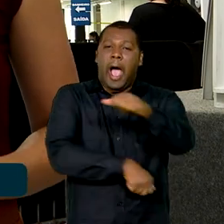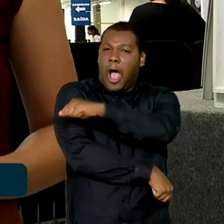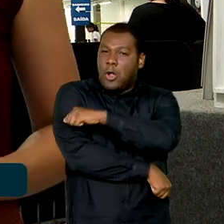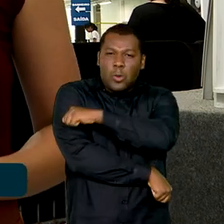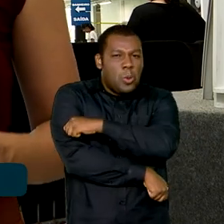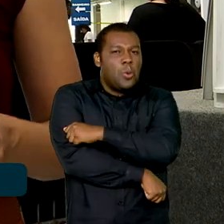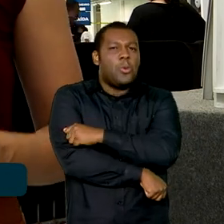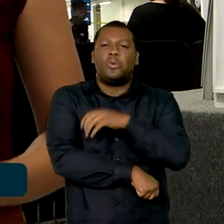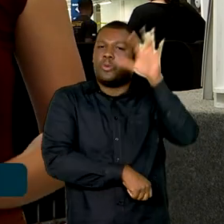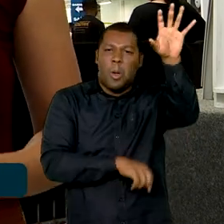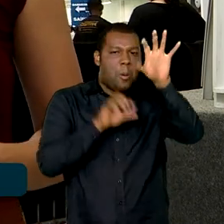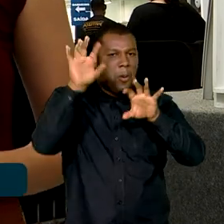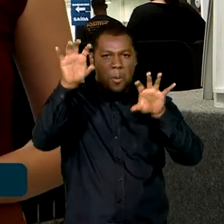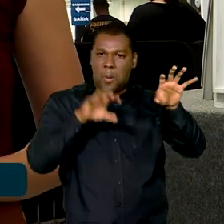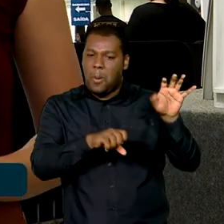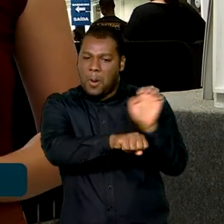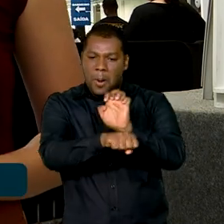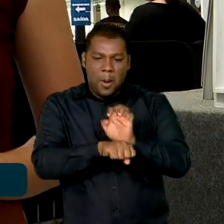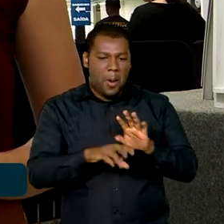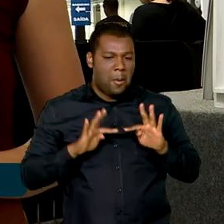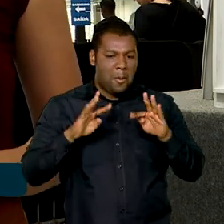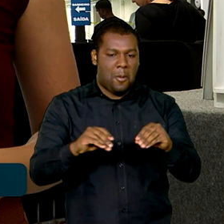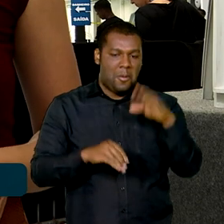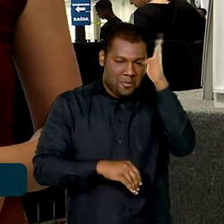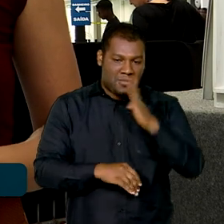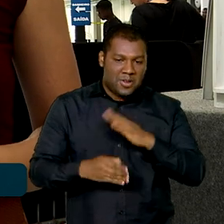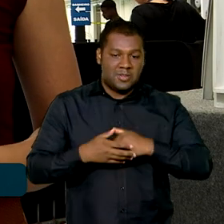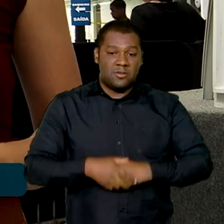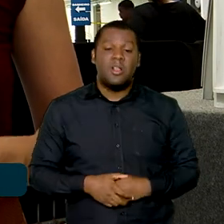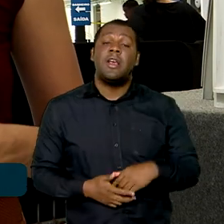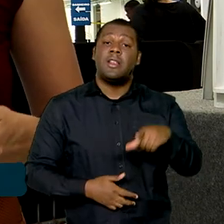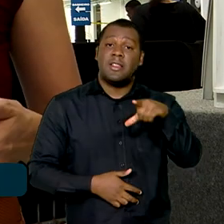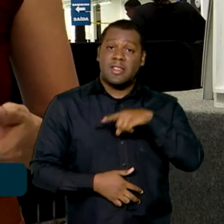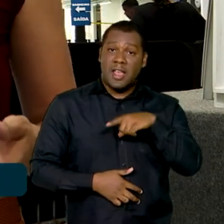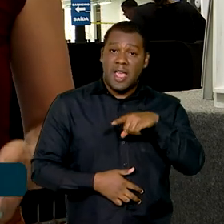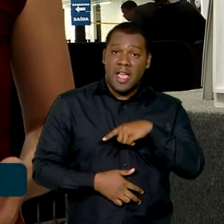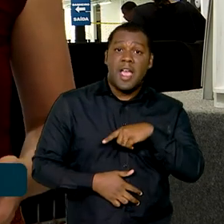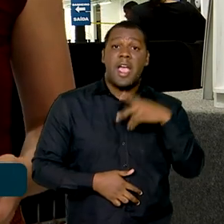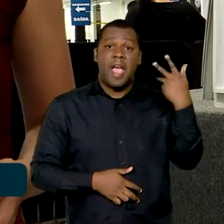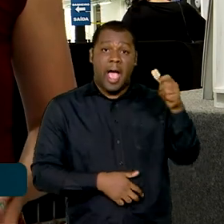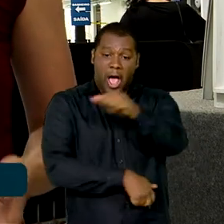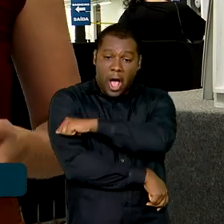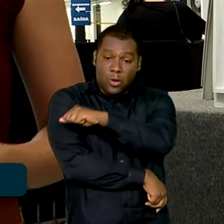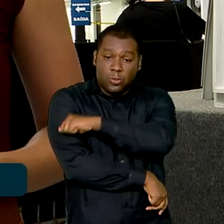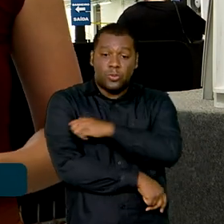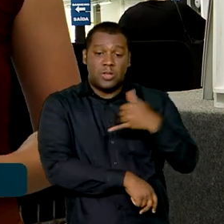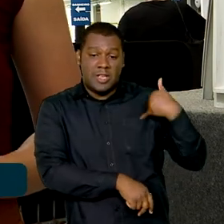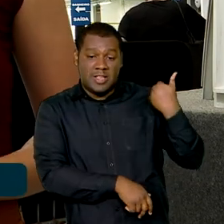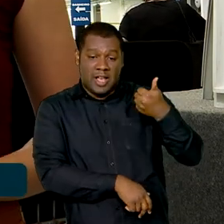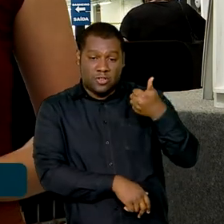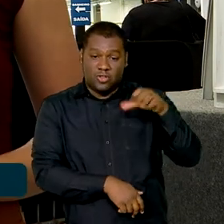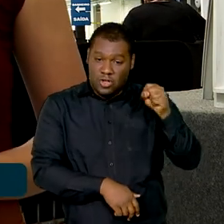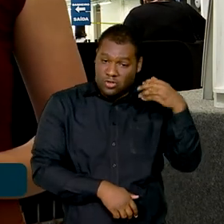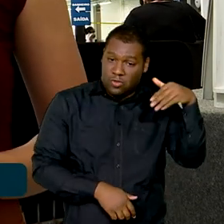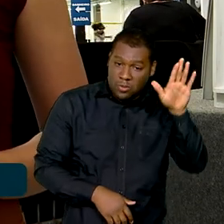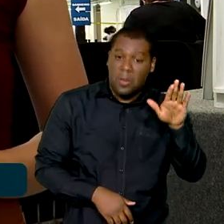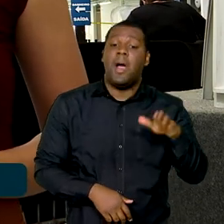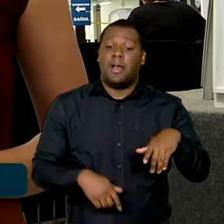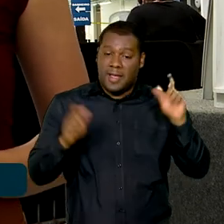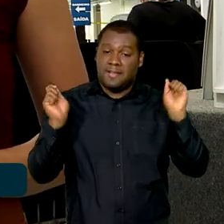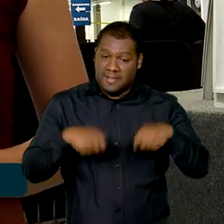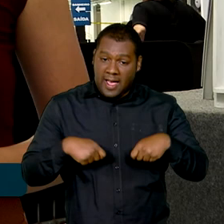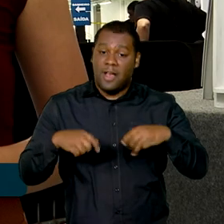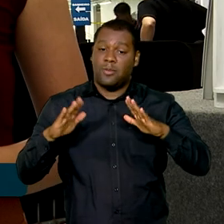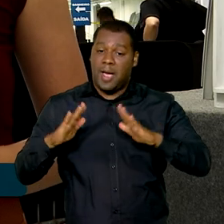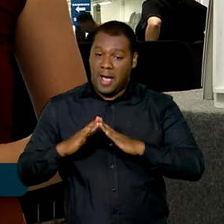o Brasil, o Instituto vai oferecer alojamento para quem tem mais de 18 anos. Além disso, os estudantes